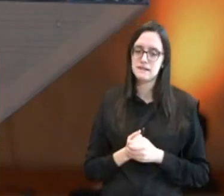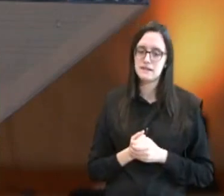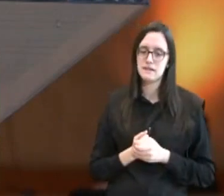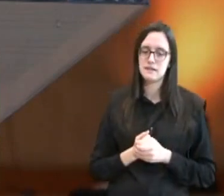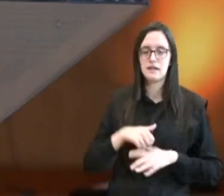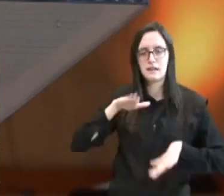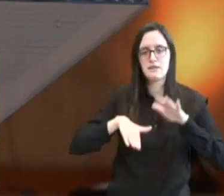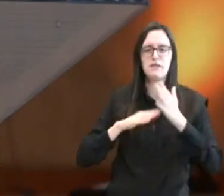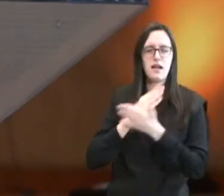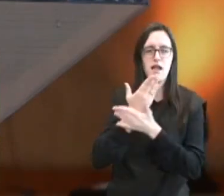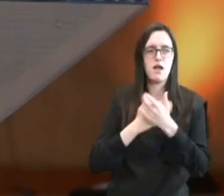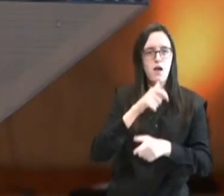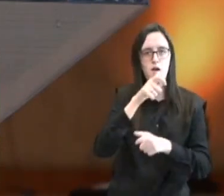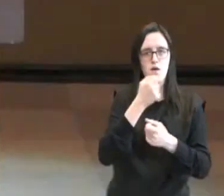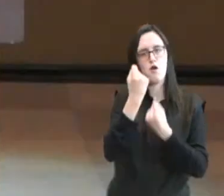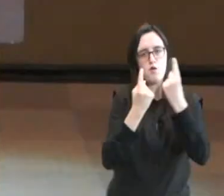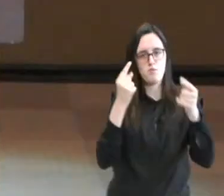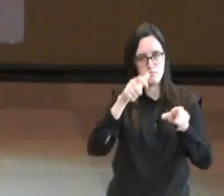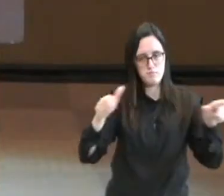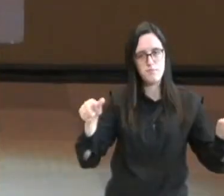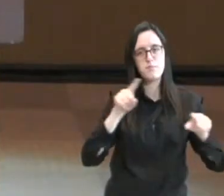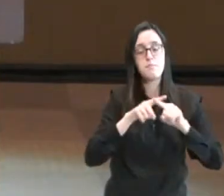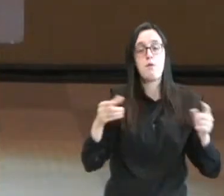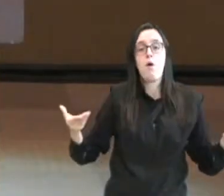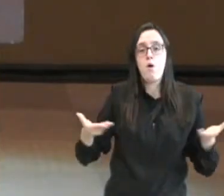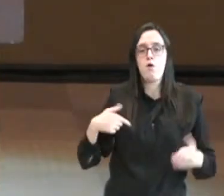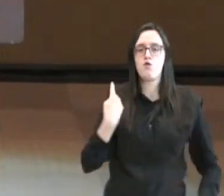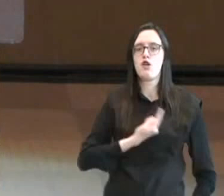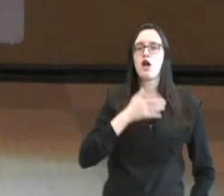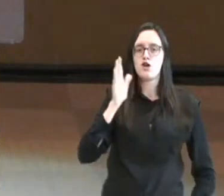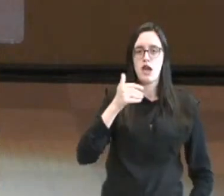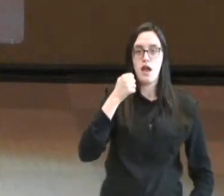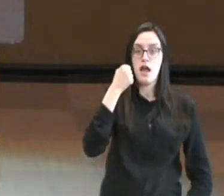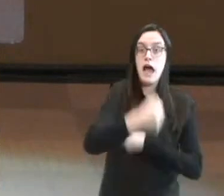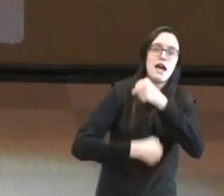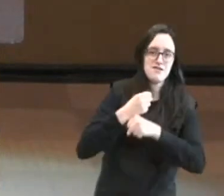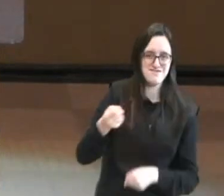incomode alguns, mas agora tivemos a virada do ano.